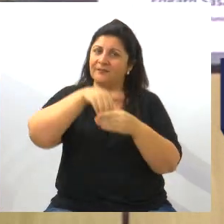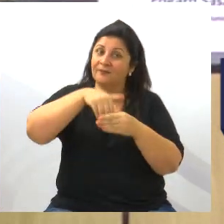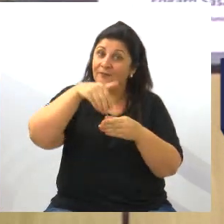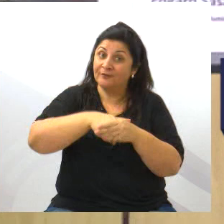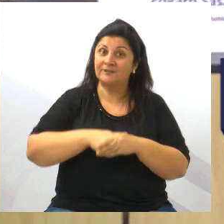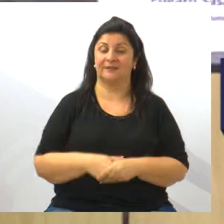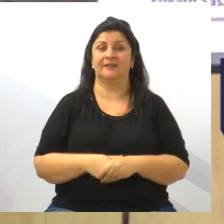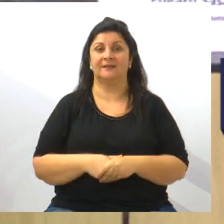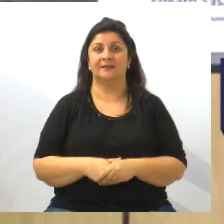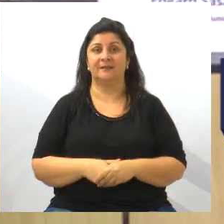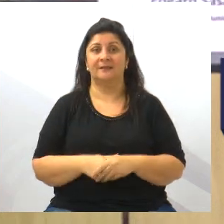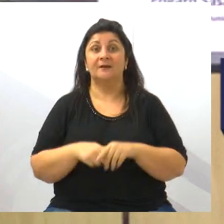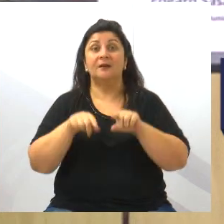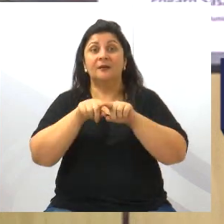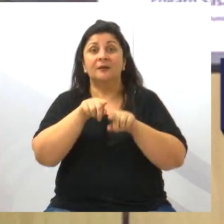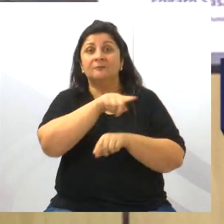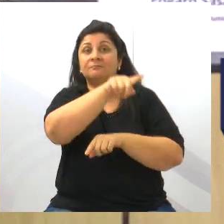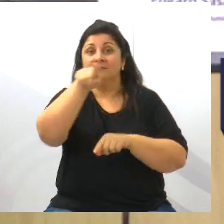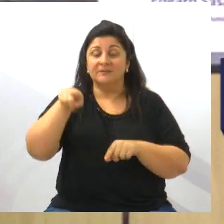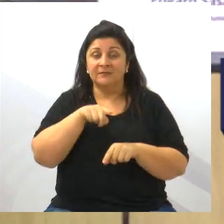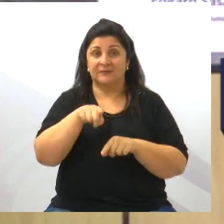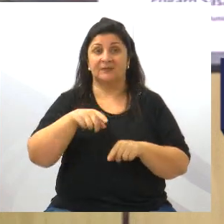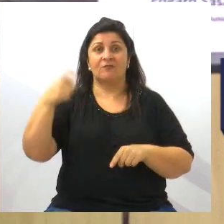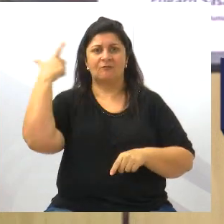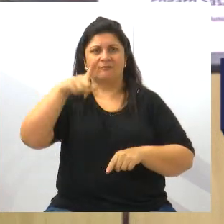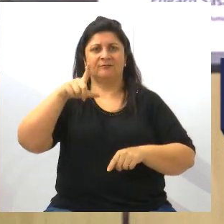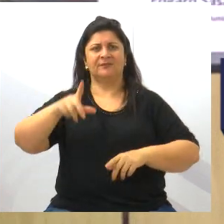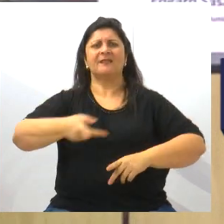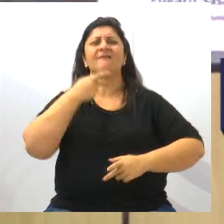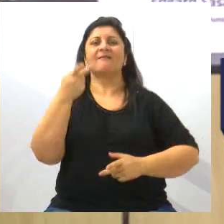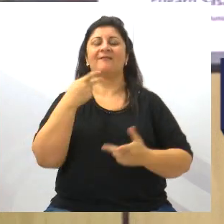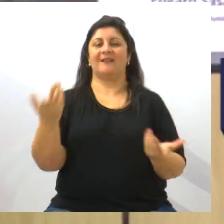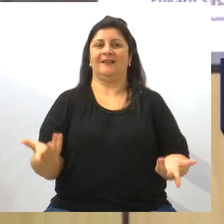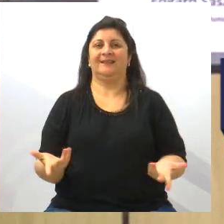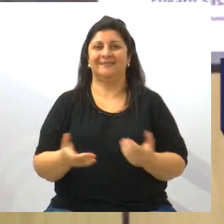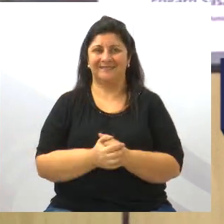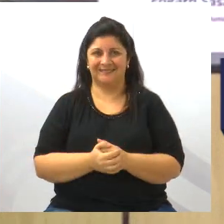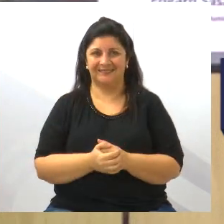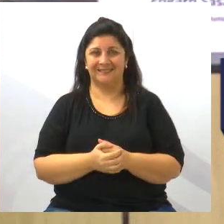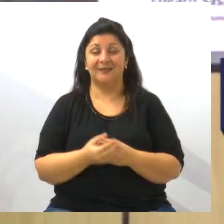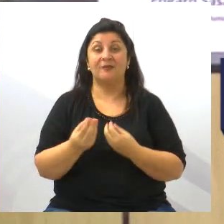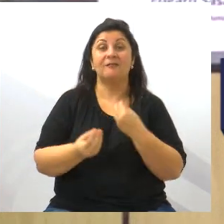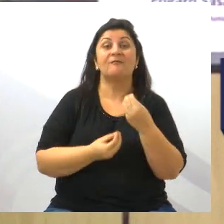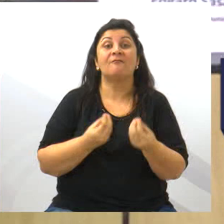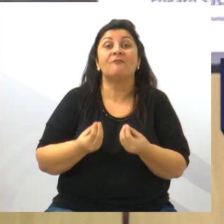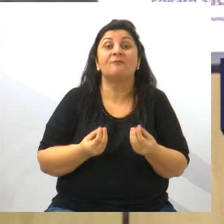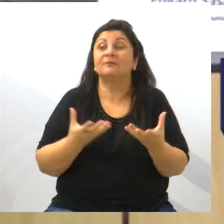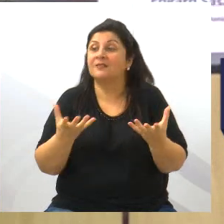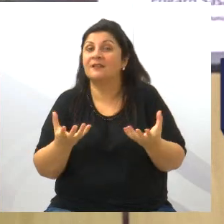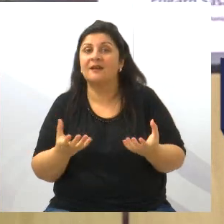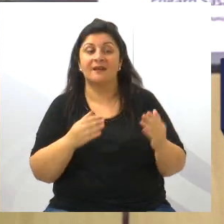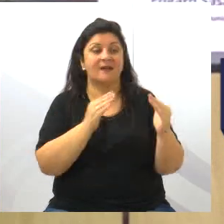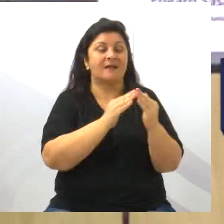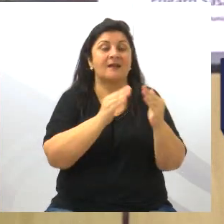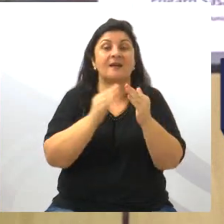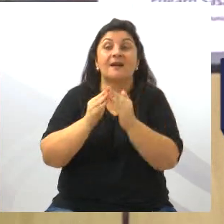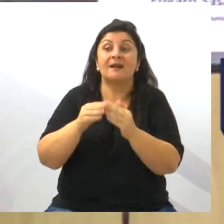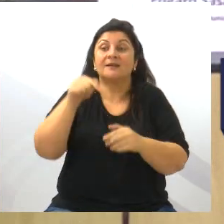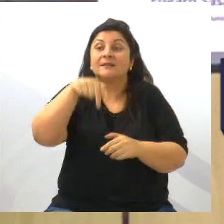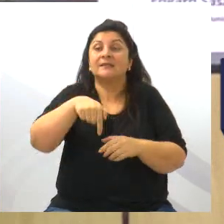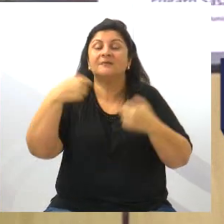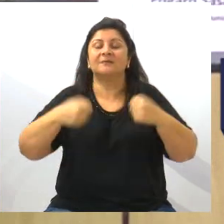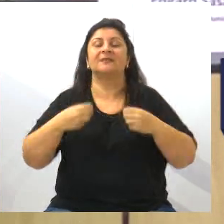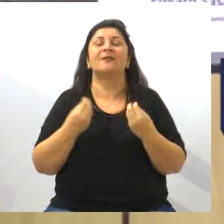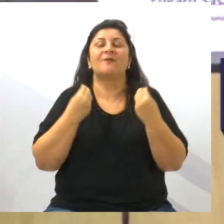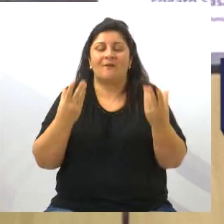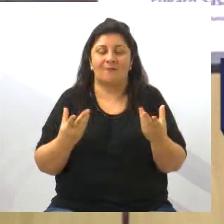que vocês possam realmente falar e dizer para onde vocês querem que a habitação do nosso município